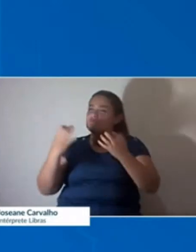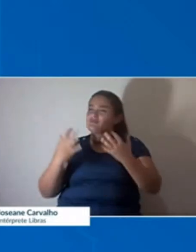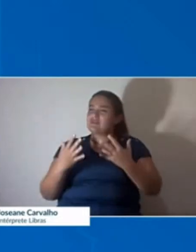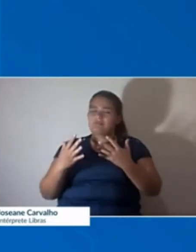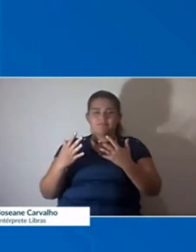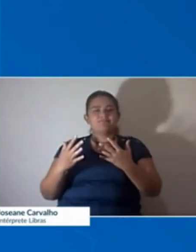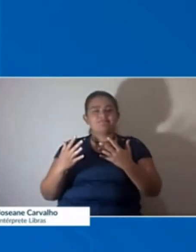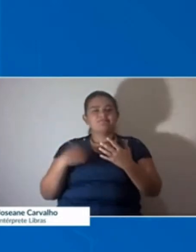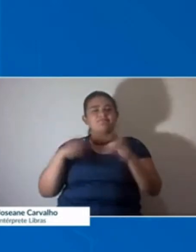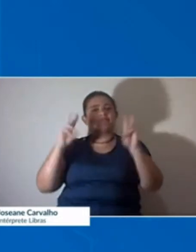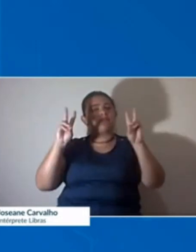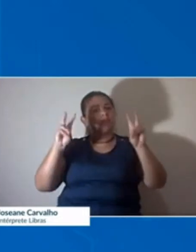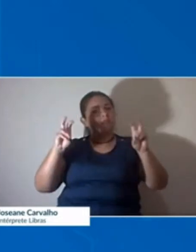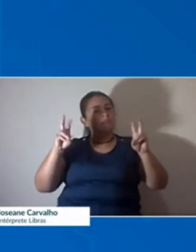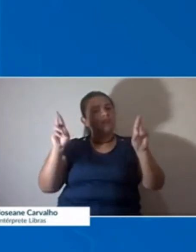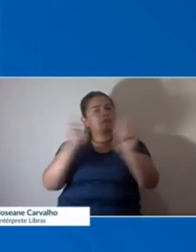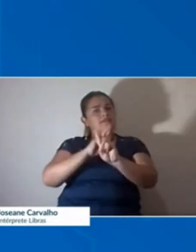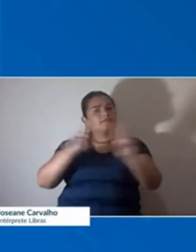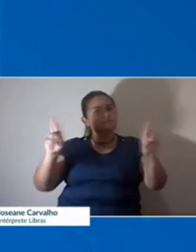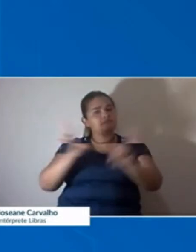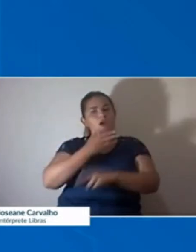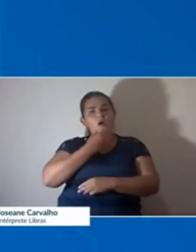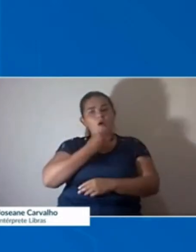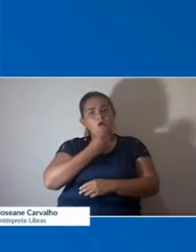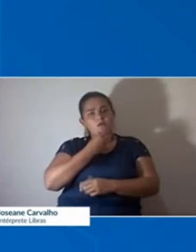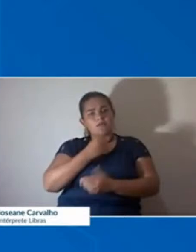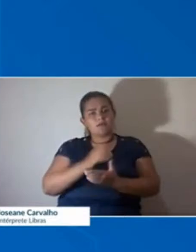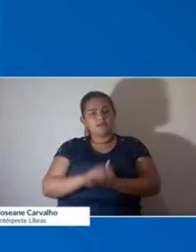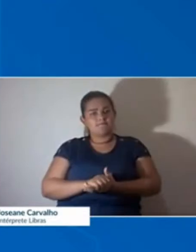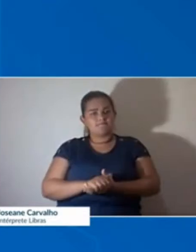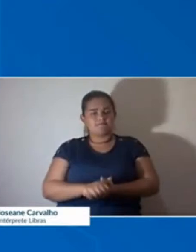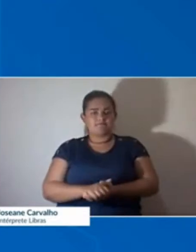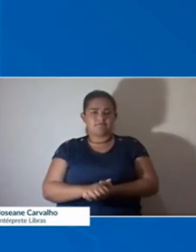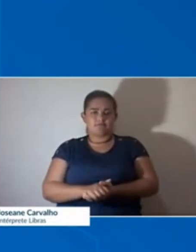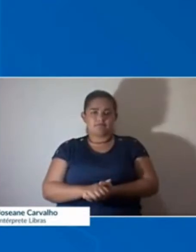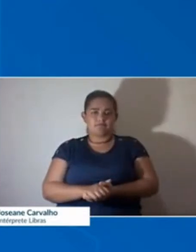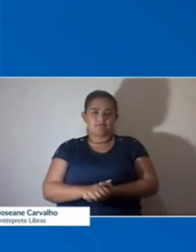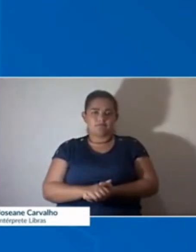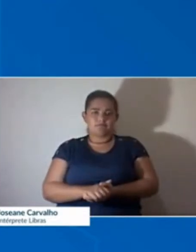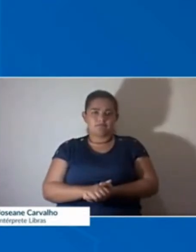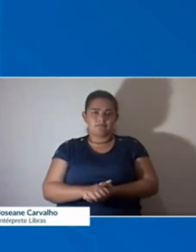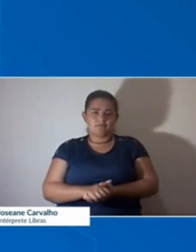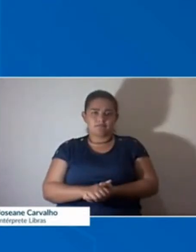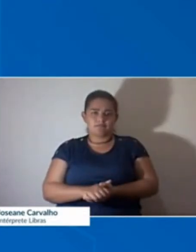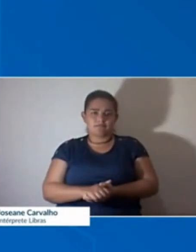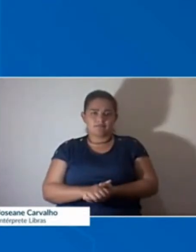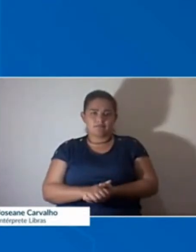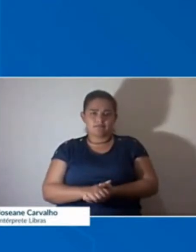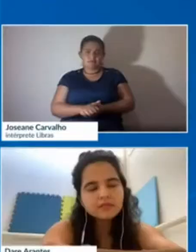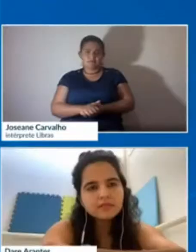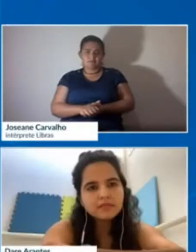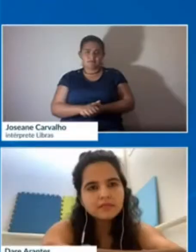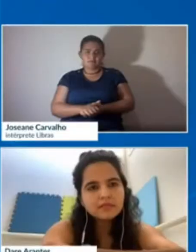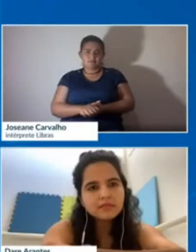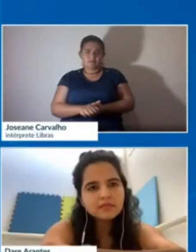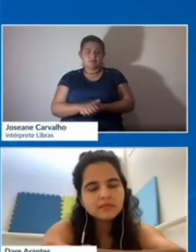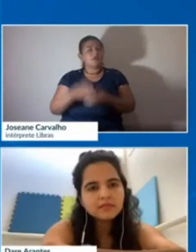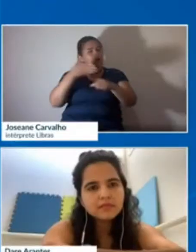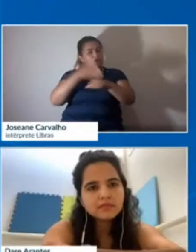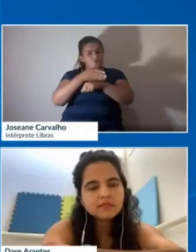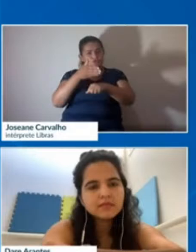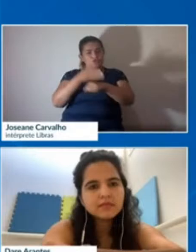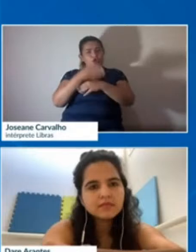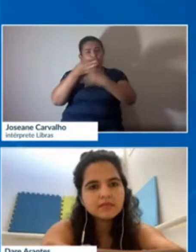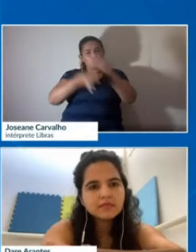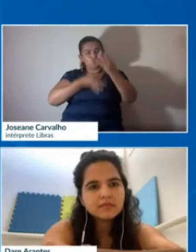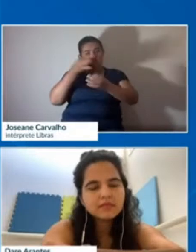temas relacionados a homens. Só para citar dois exemplos. Bacana. Vou colocar aqui duas contribuições que a gente